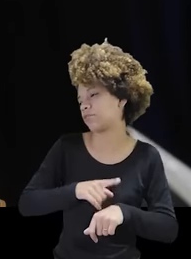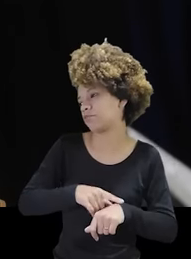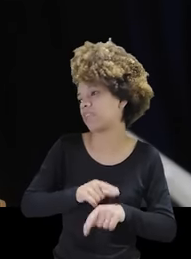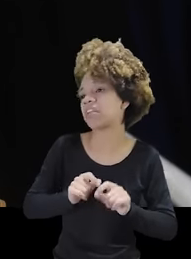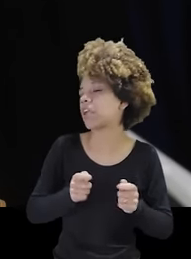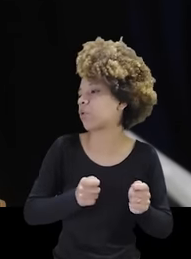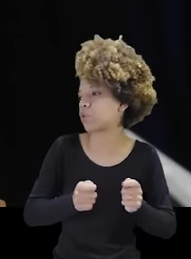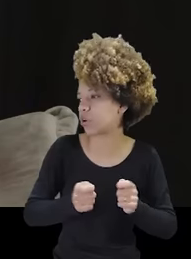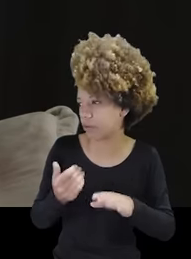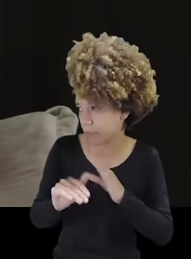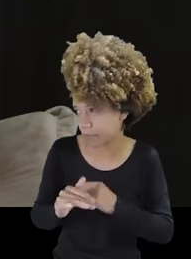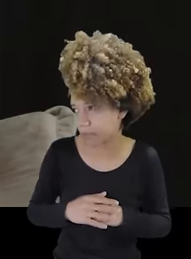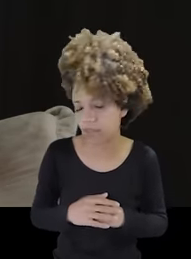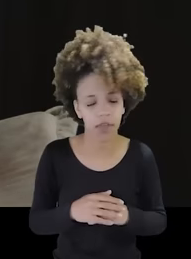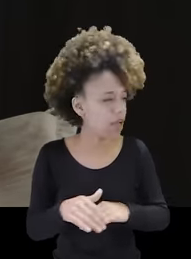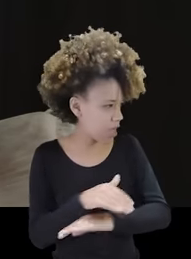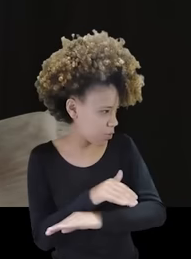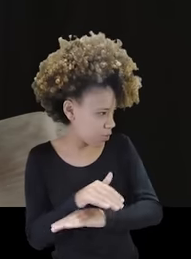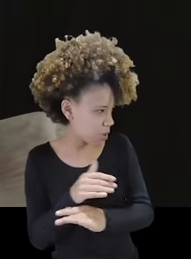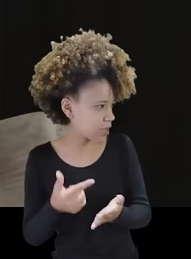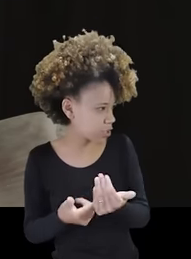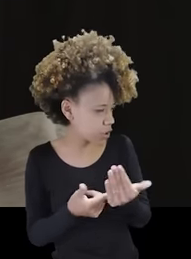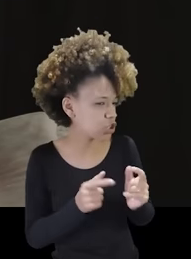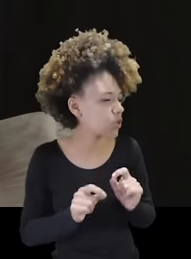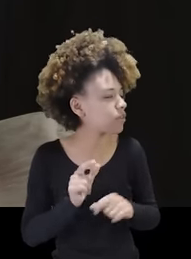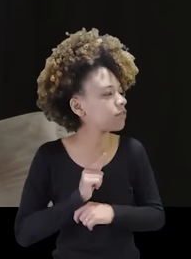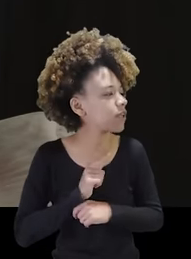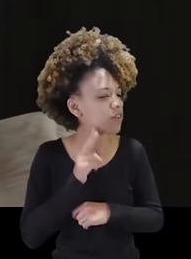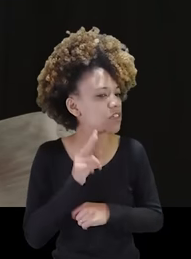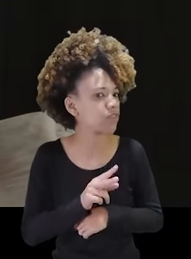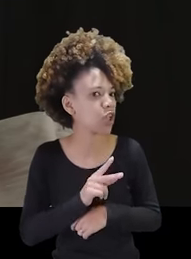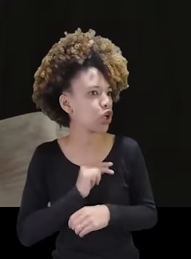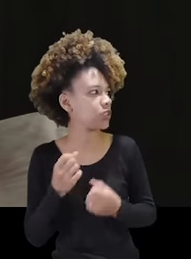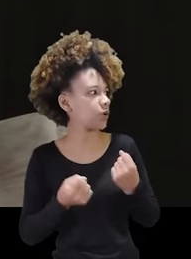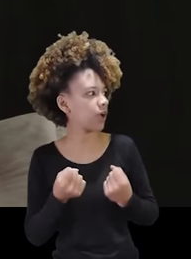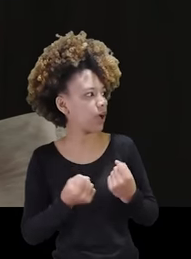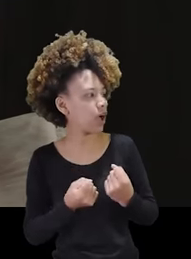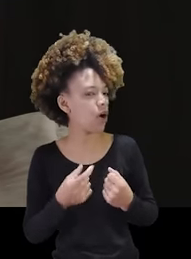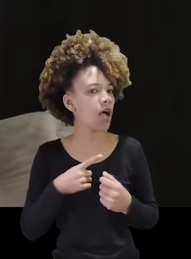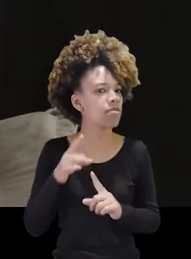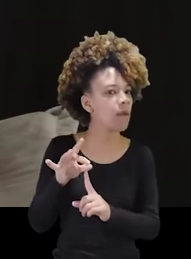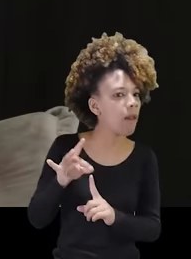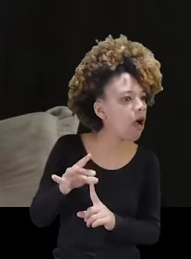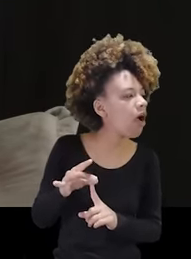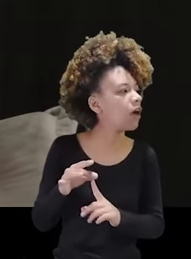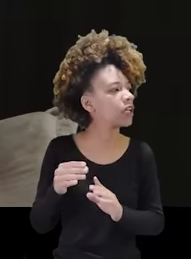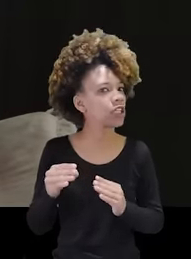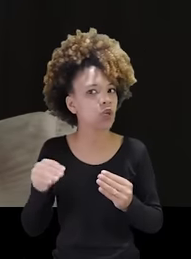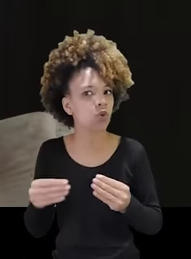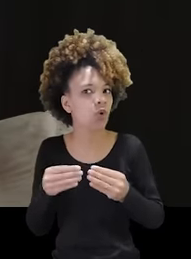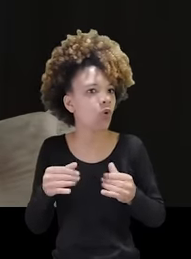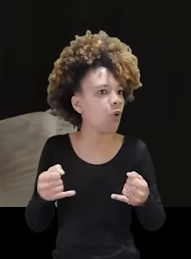quem manda assim sim mas assim a rua tecnológica O que que tem assim que você vê falava um carro tem o Bluetooth que liga